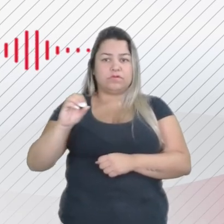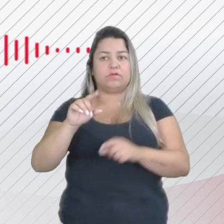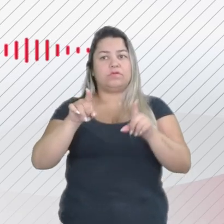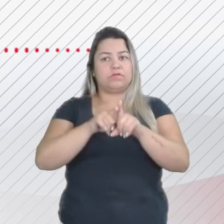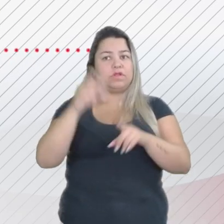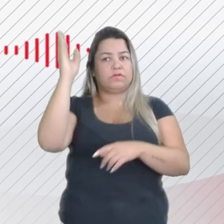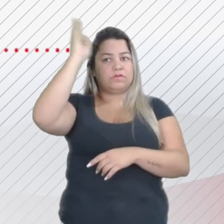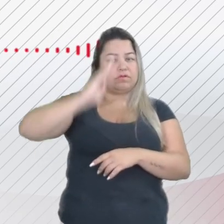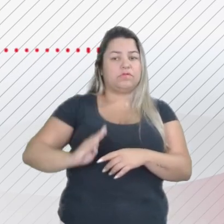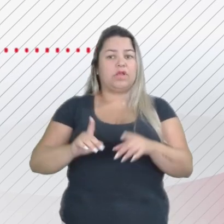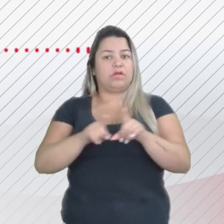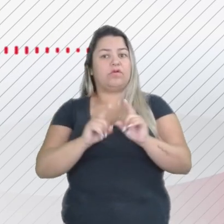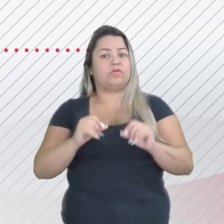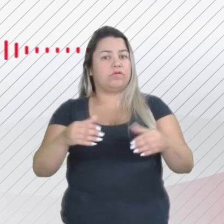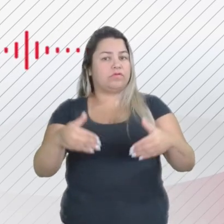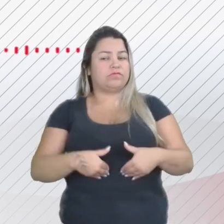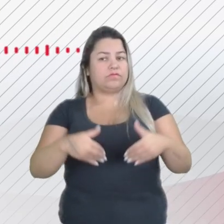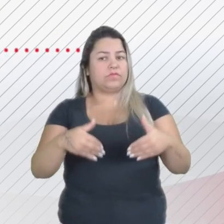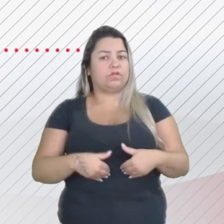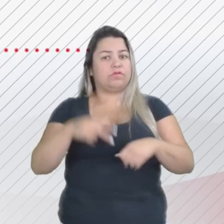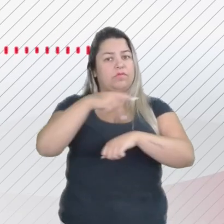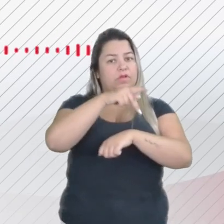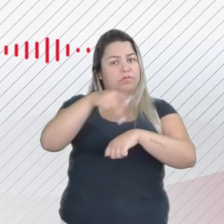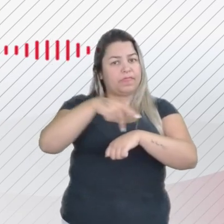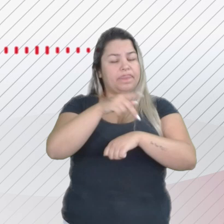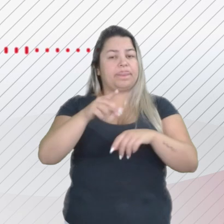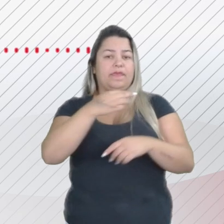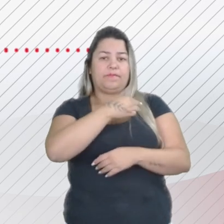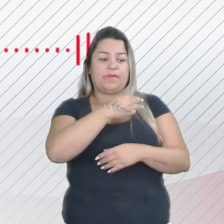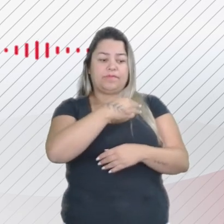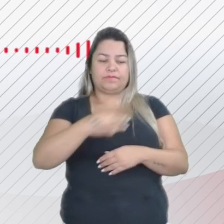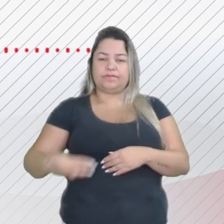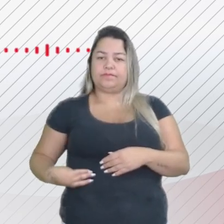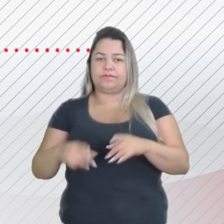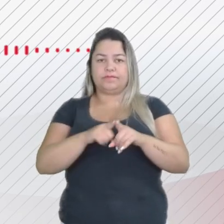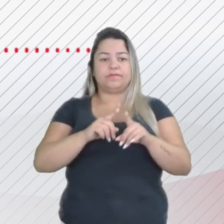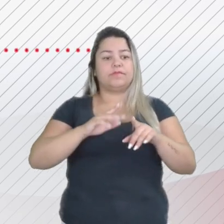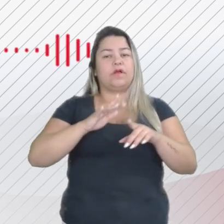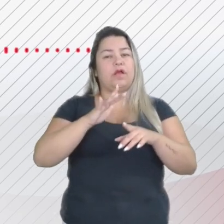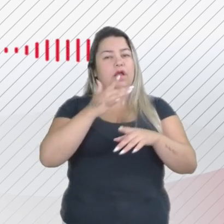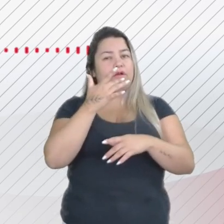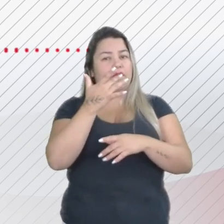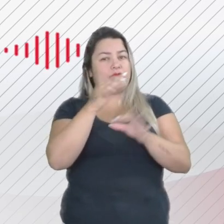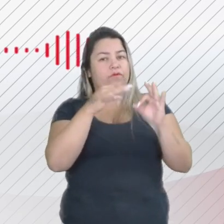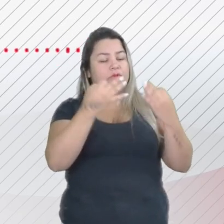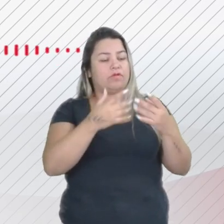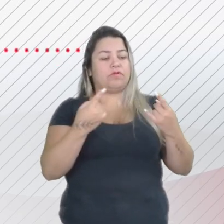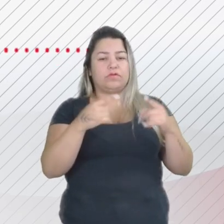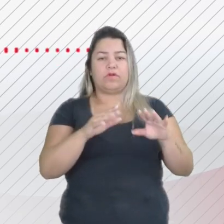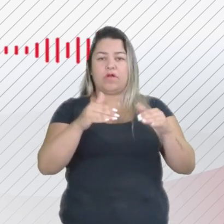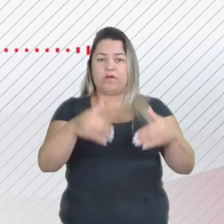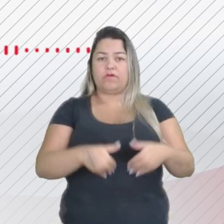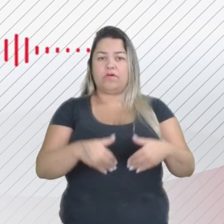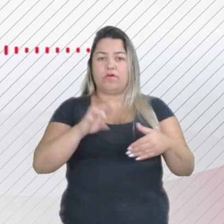brasileiros e brasileiras deixaram de passar fome no país. Para o ministro do Desenvolvimento e Assistência Social, Família e Combate